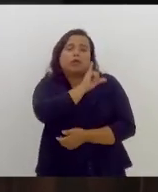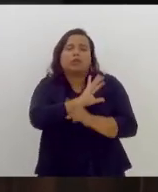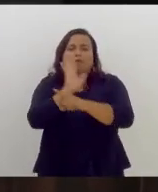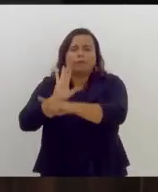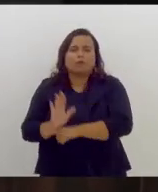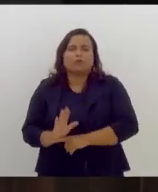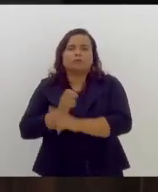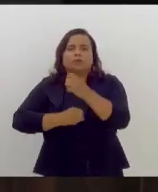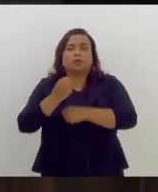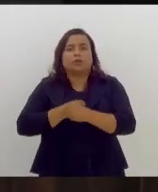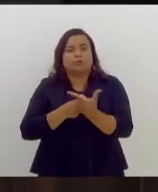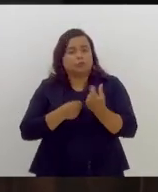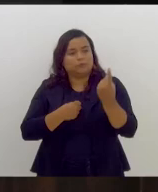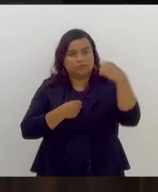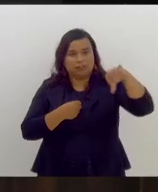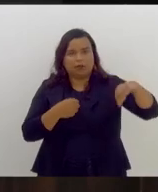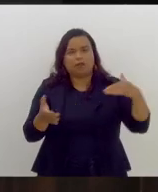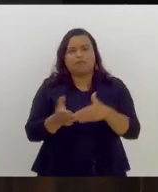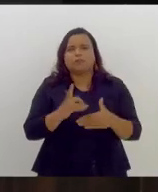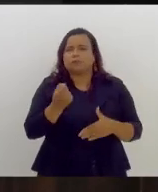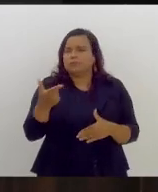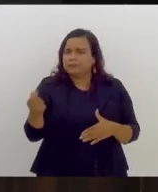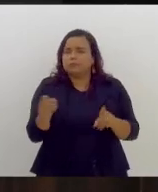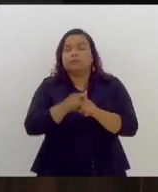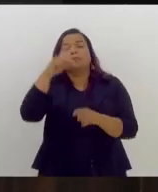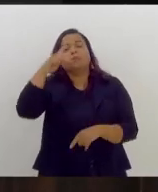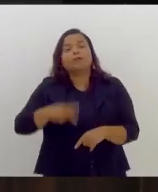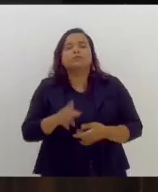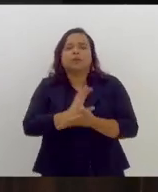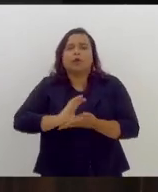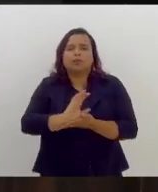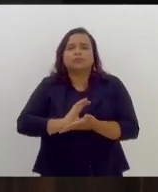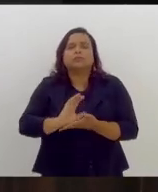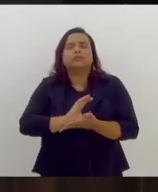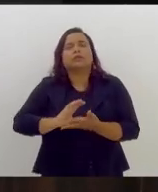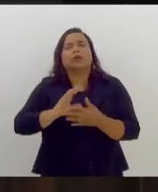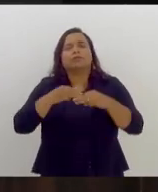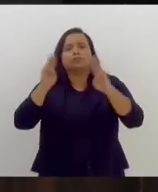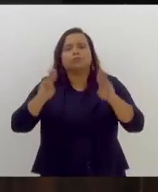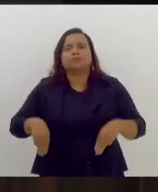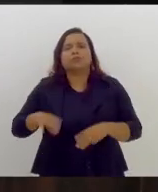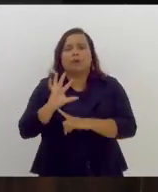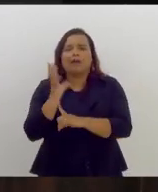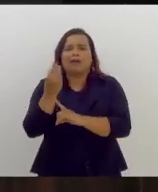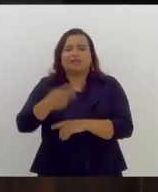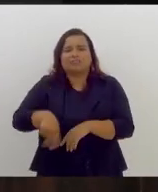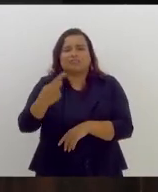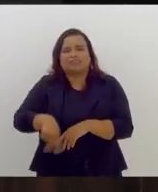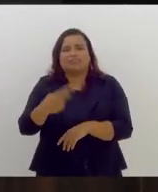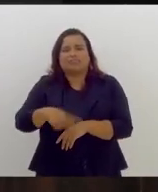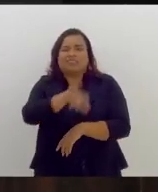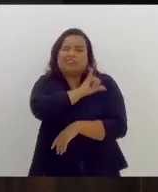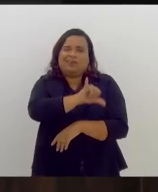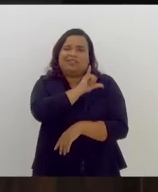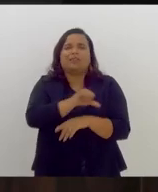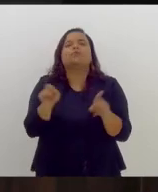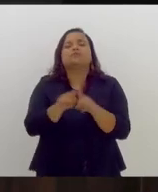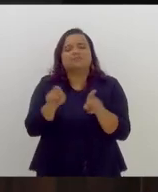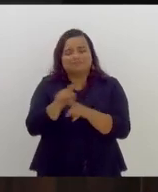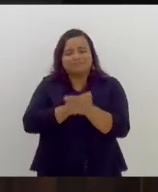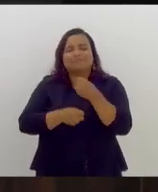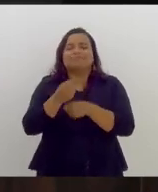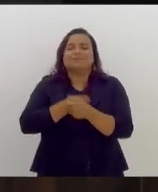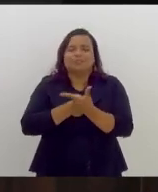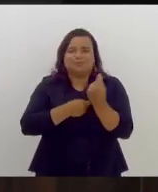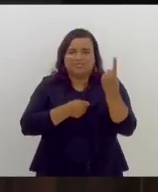2019 e 2020, presidente do Conselho do Museu de Arte do Rio de Janeiro, também 2019